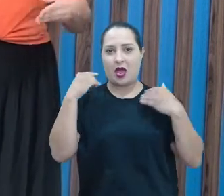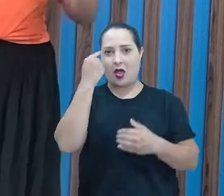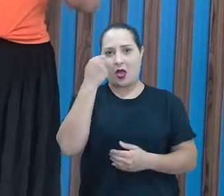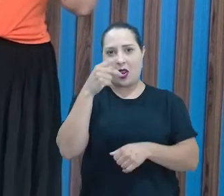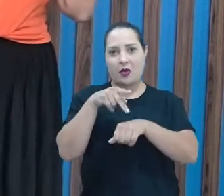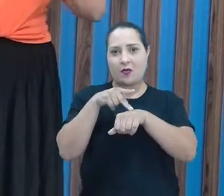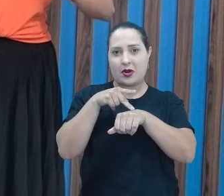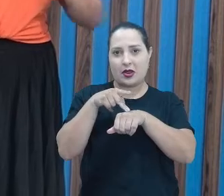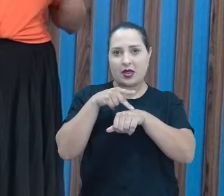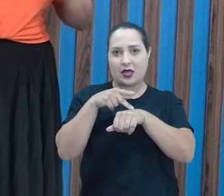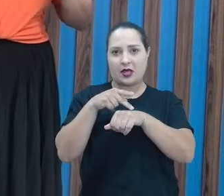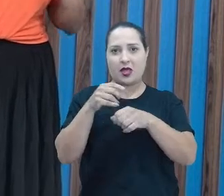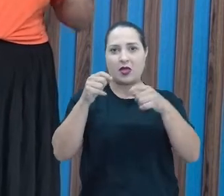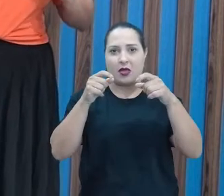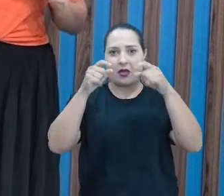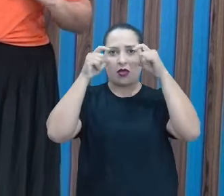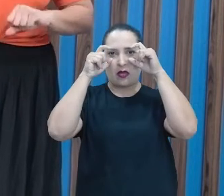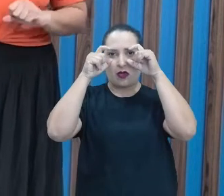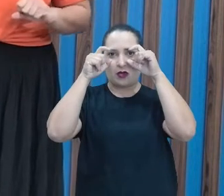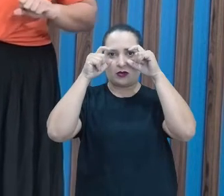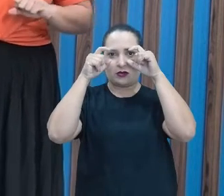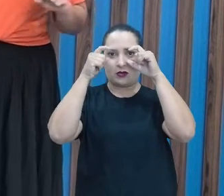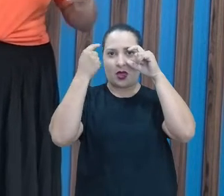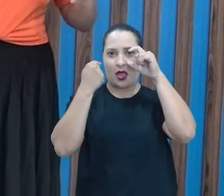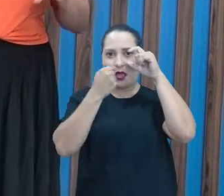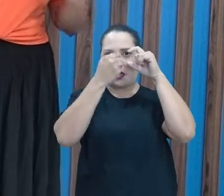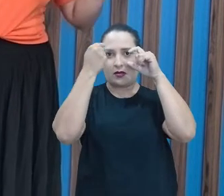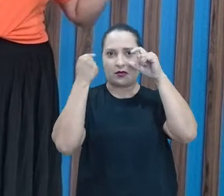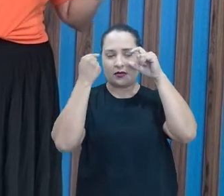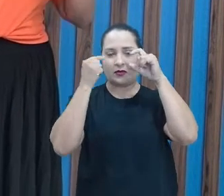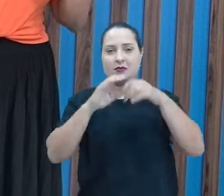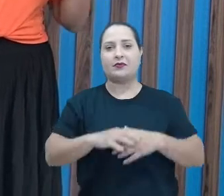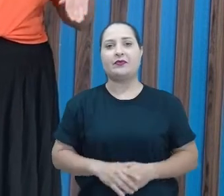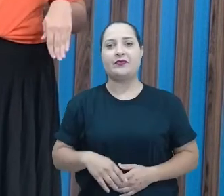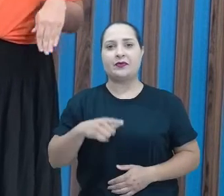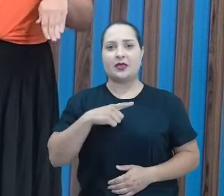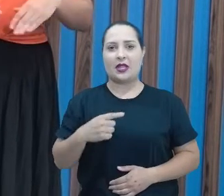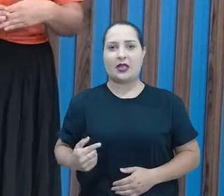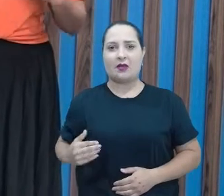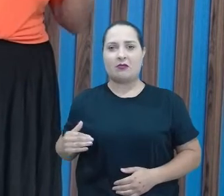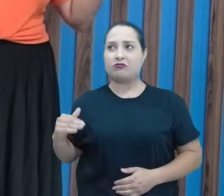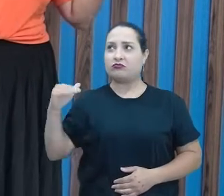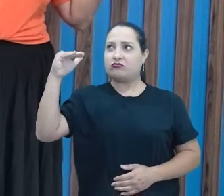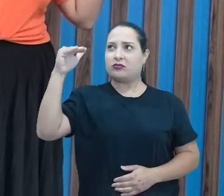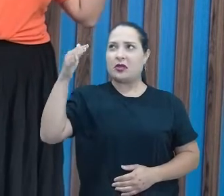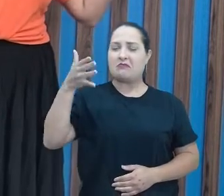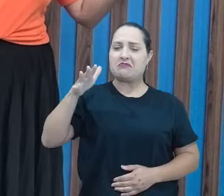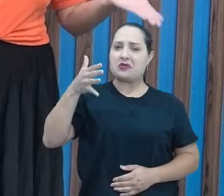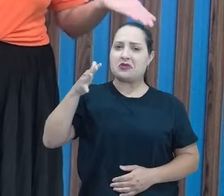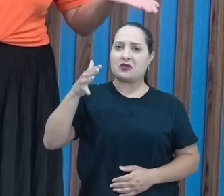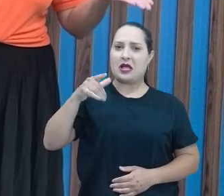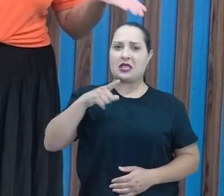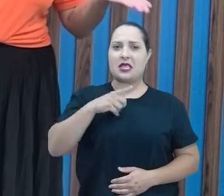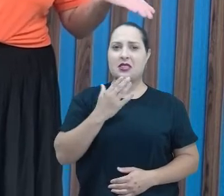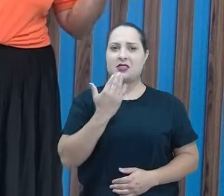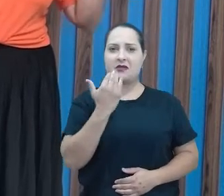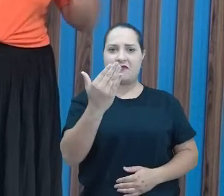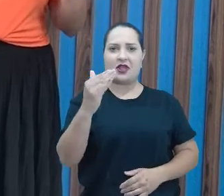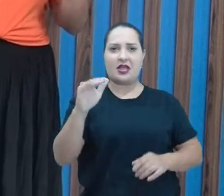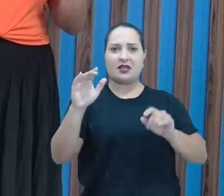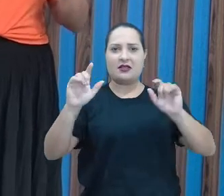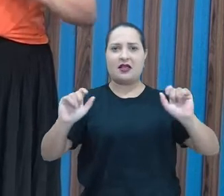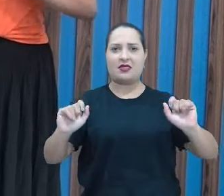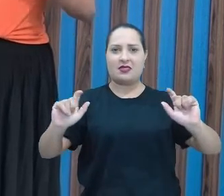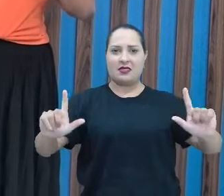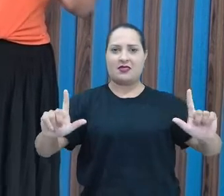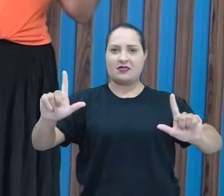pretos, uso óculos arredondado, tenho uma estatura mediana, estou hoje em frente à TV, né?